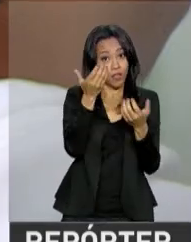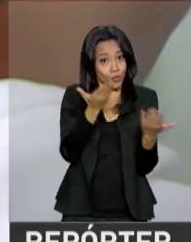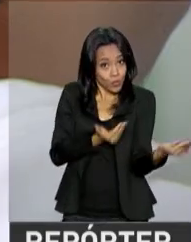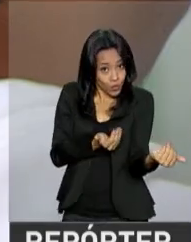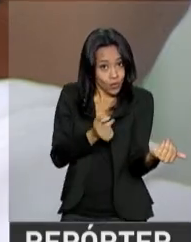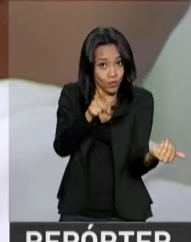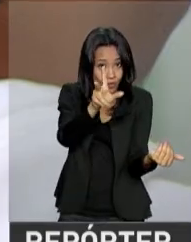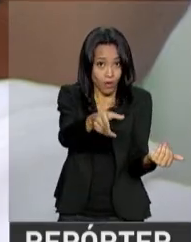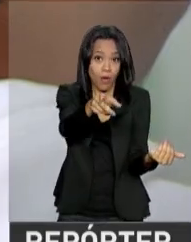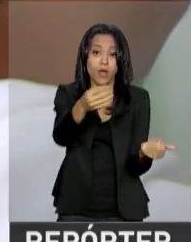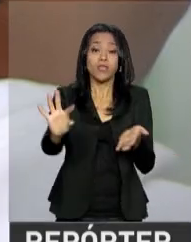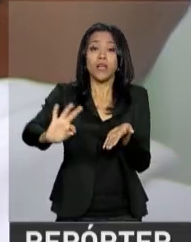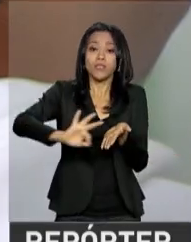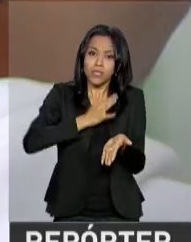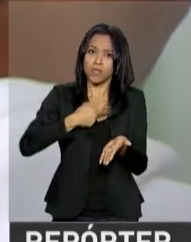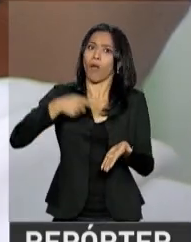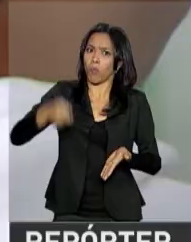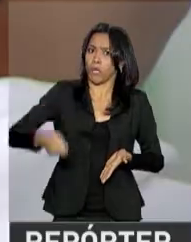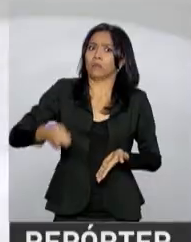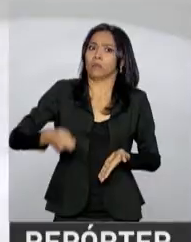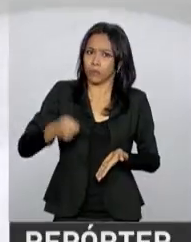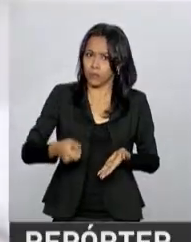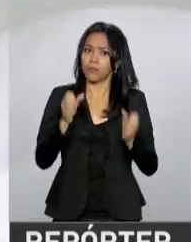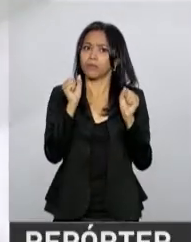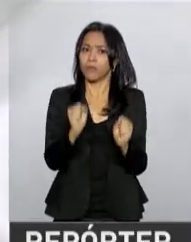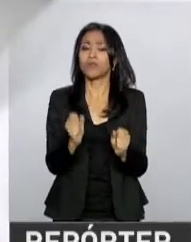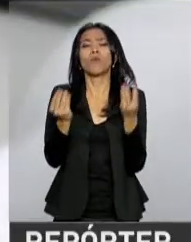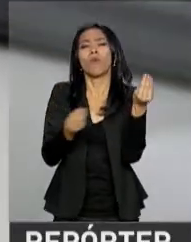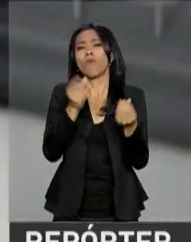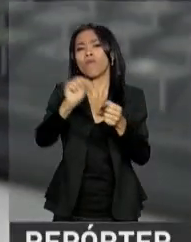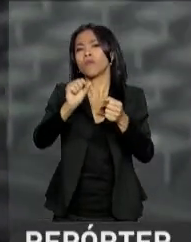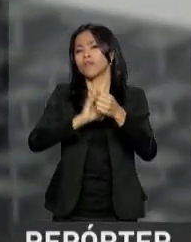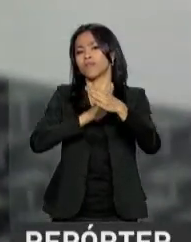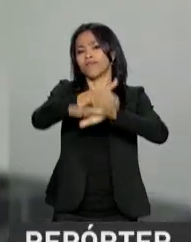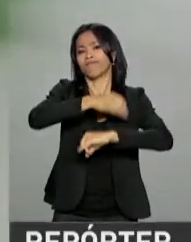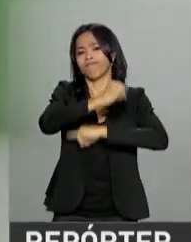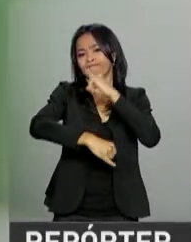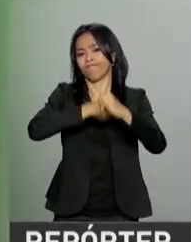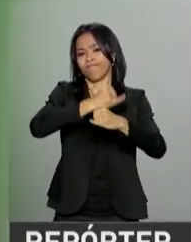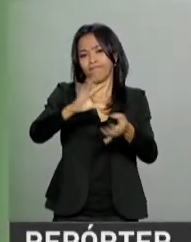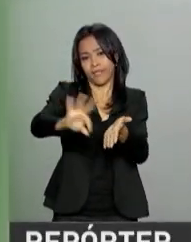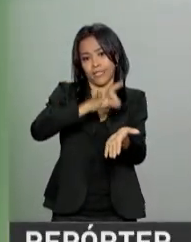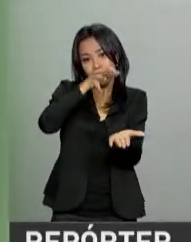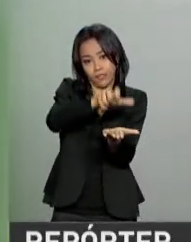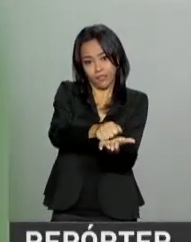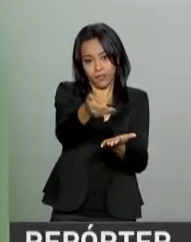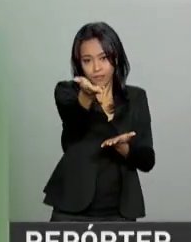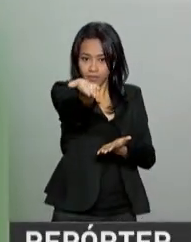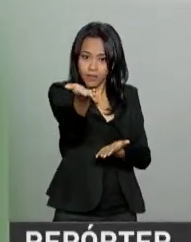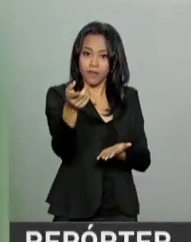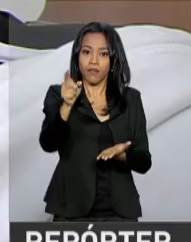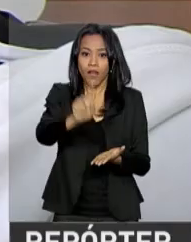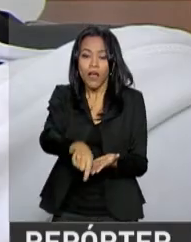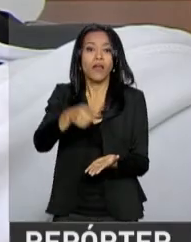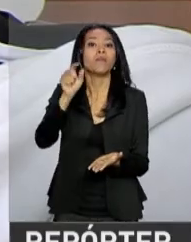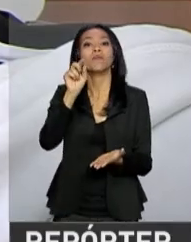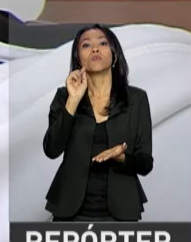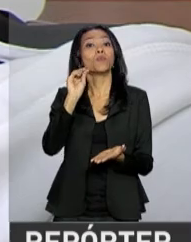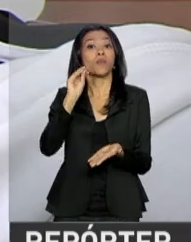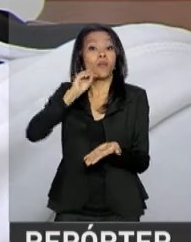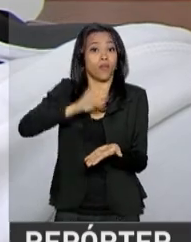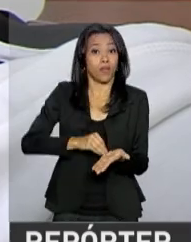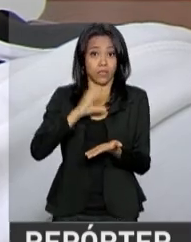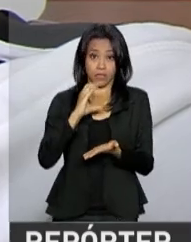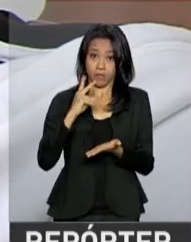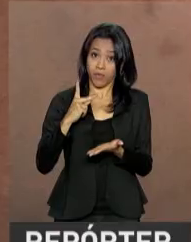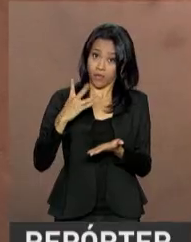ao serviço militar obrigatório pode ser feito pela internet para se alistar online é necessário informar apenas o número